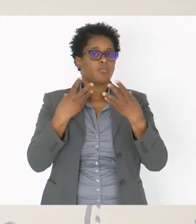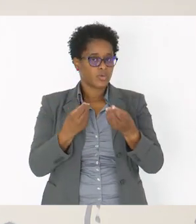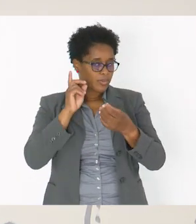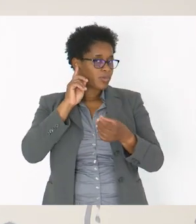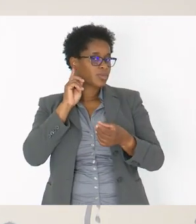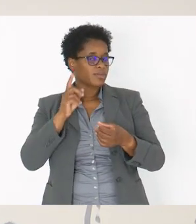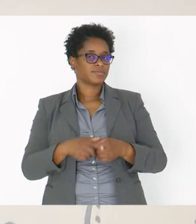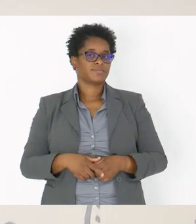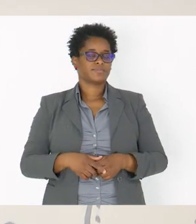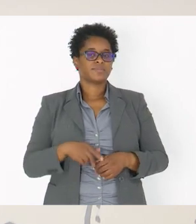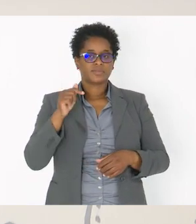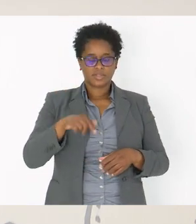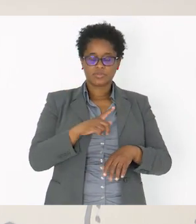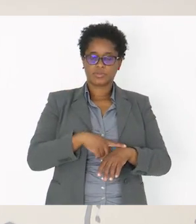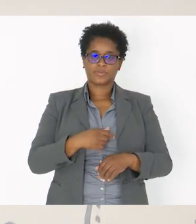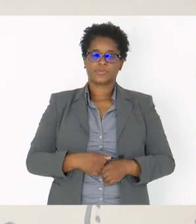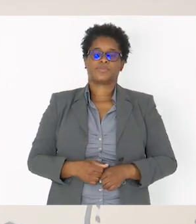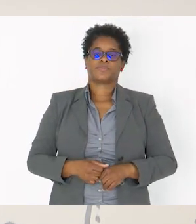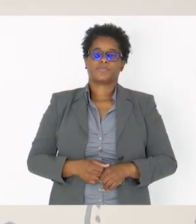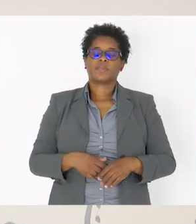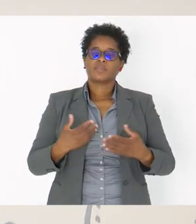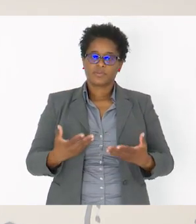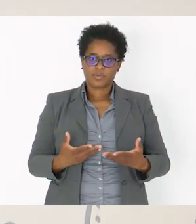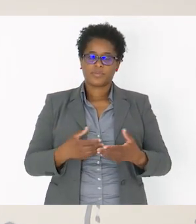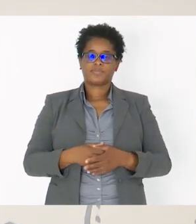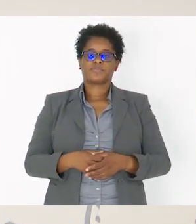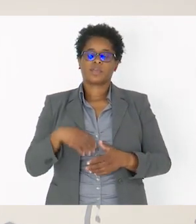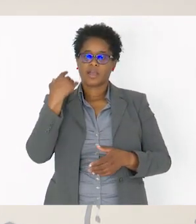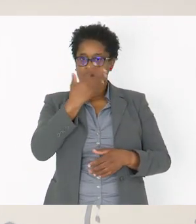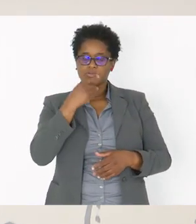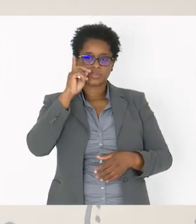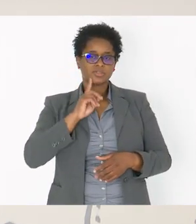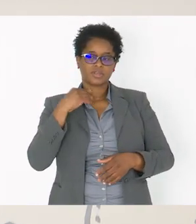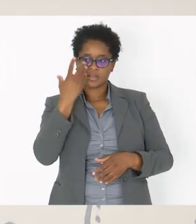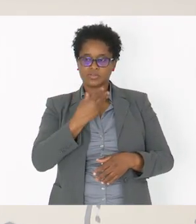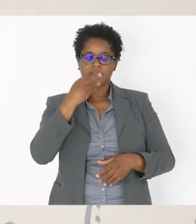muito importante neste momento. Portanto,